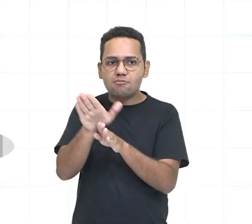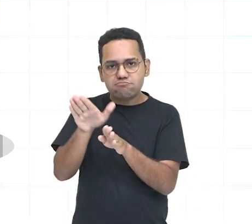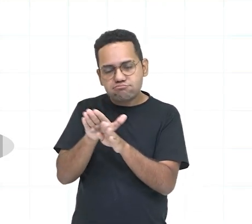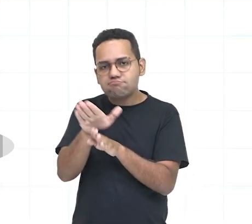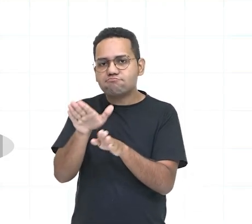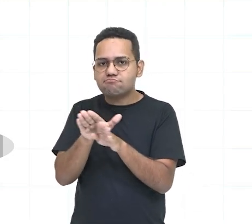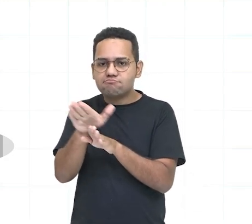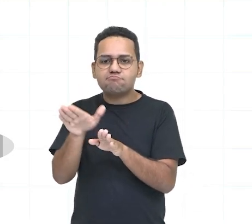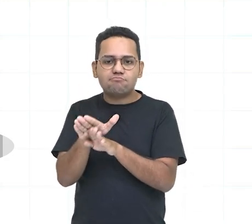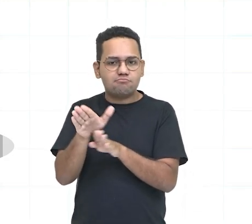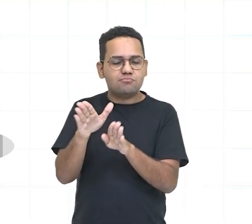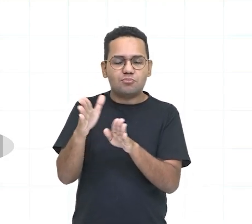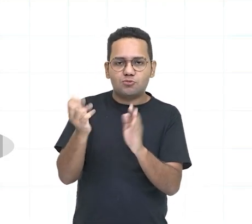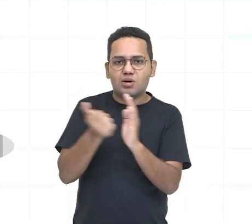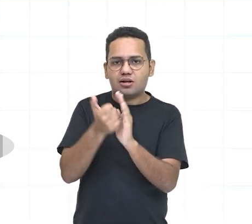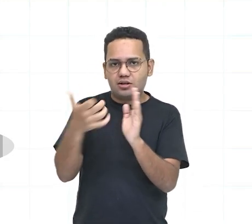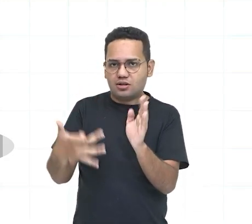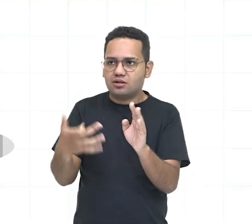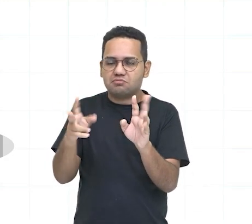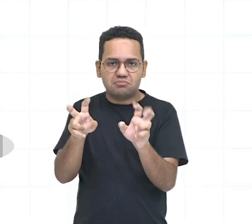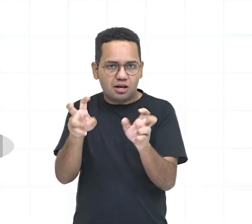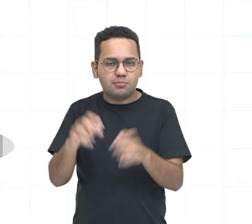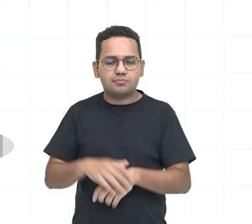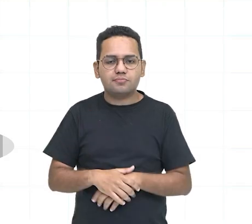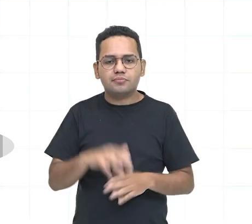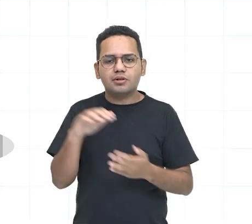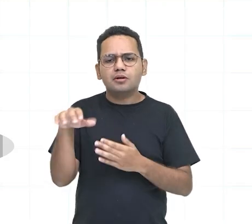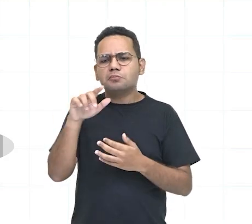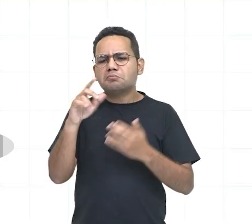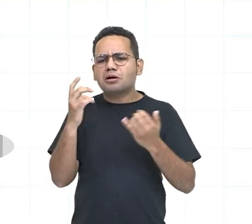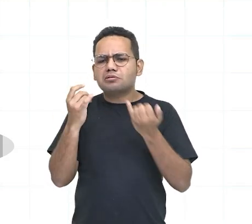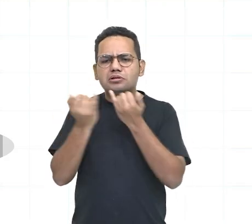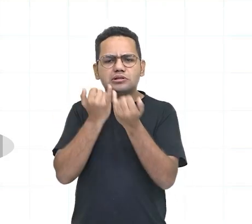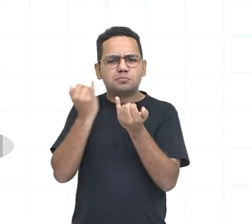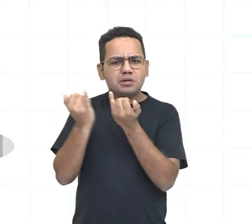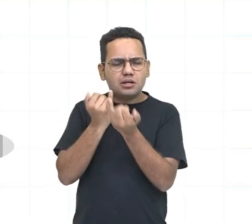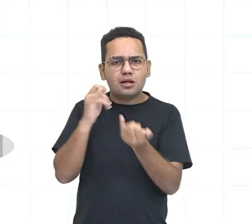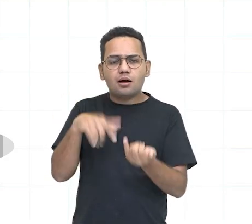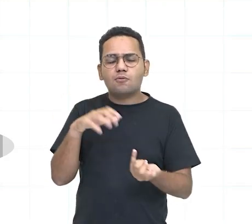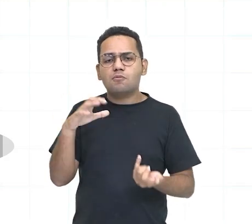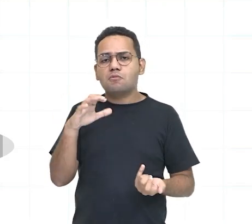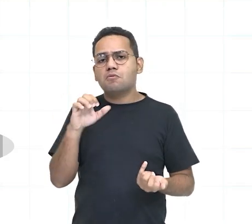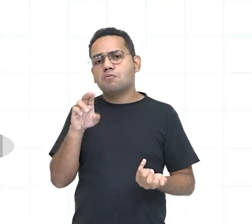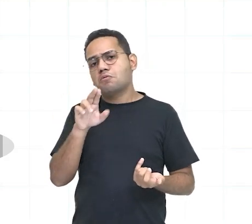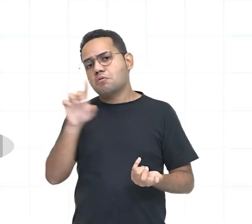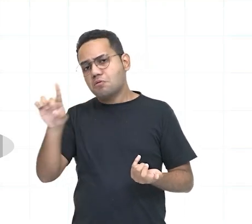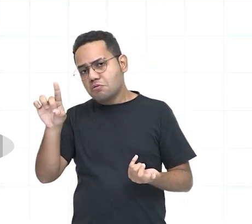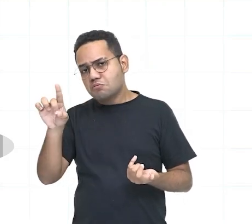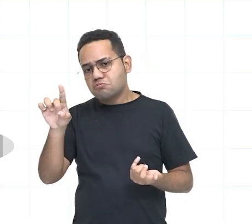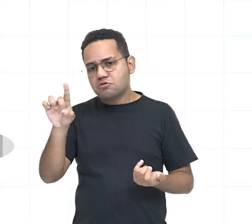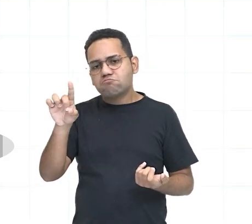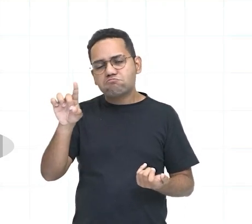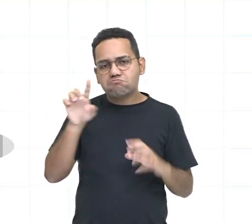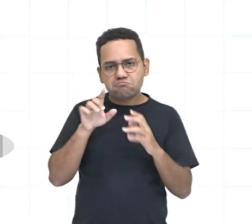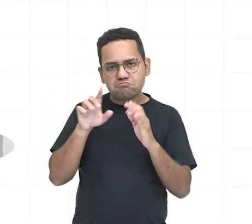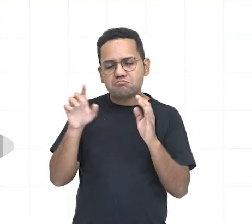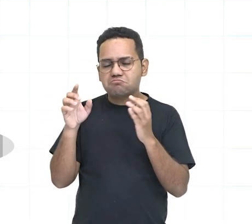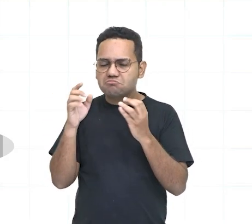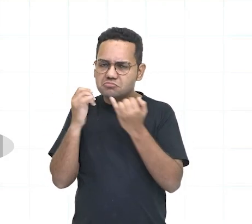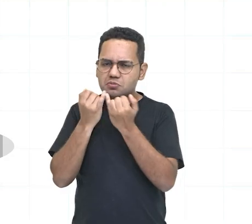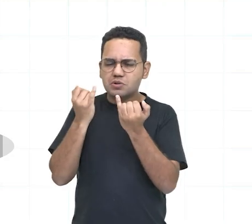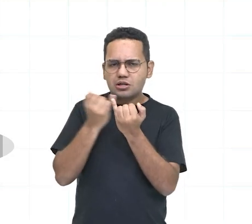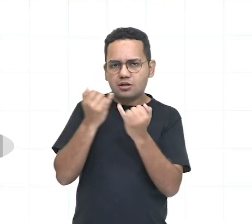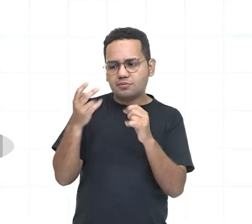inclusive, é muito parecido também com o can e o could. O could, mais com o could, só que ele é mais educado, tá? A gente utiliza o